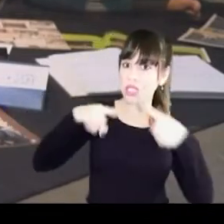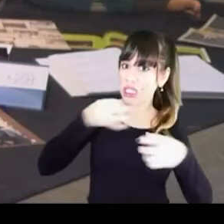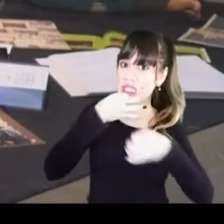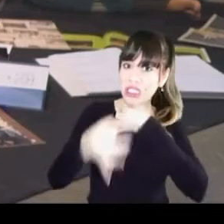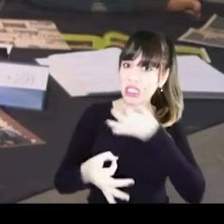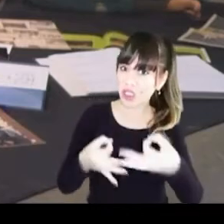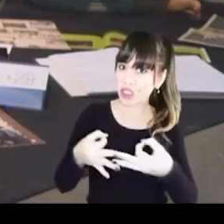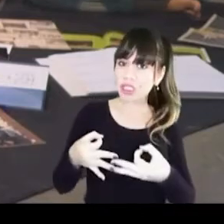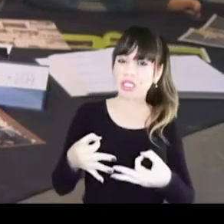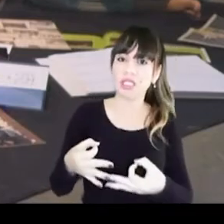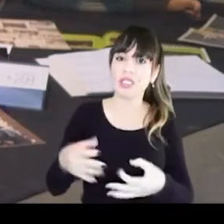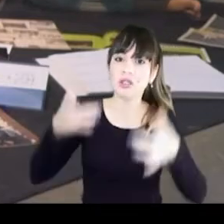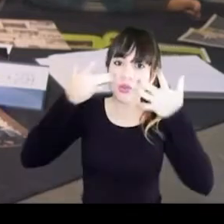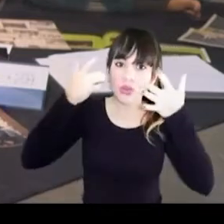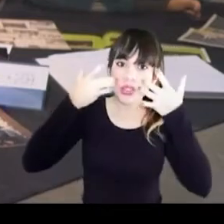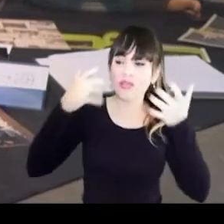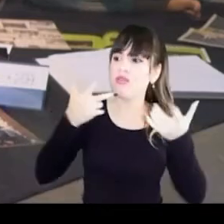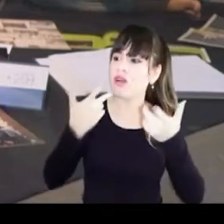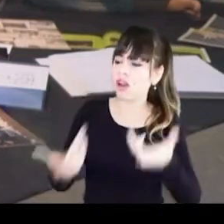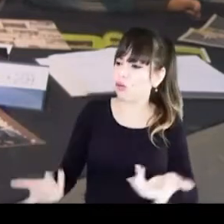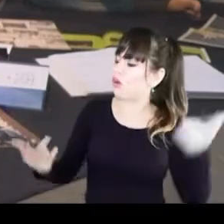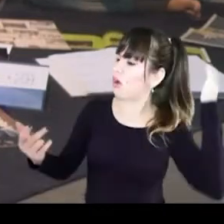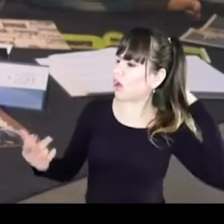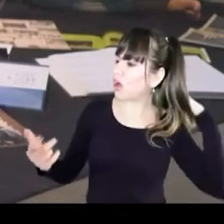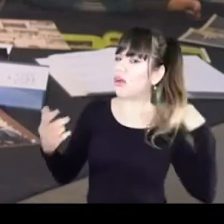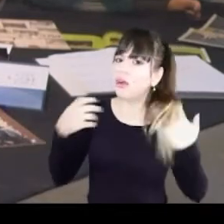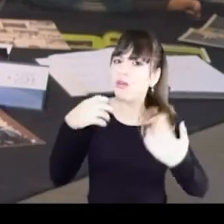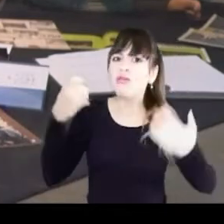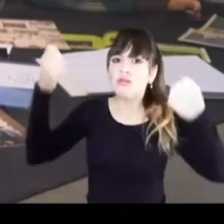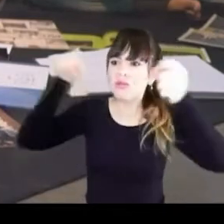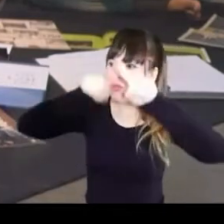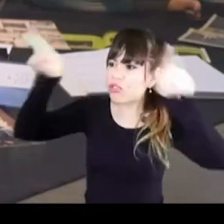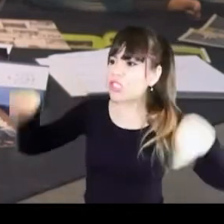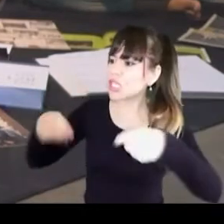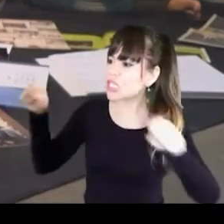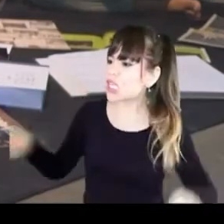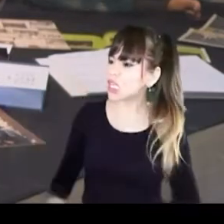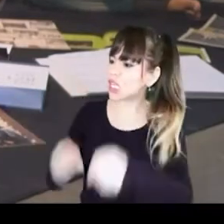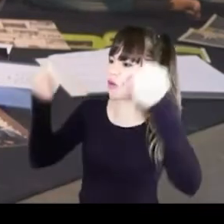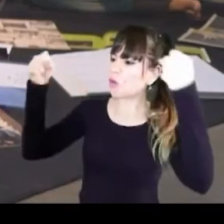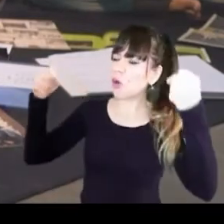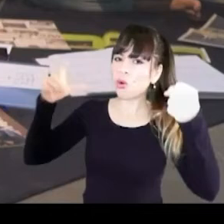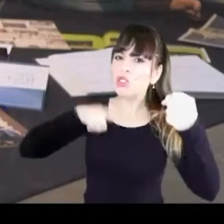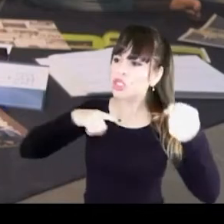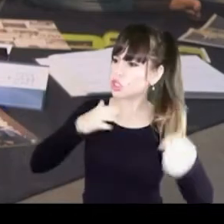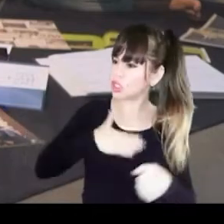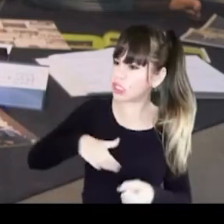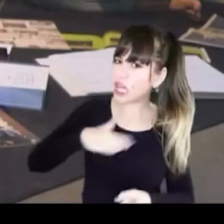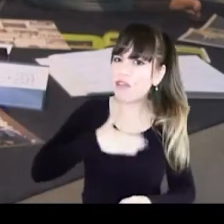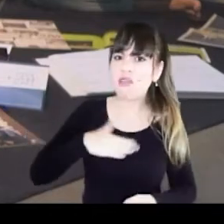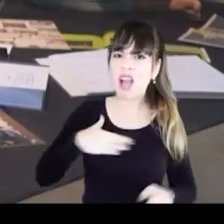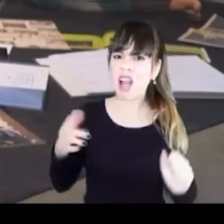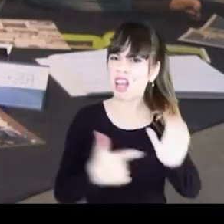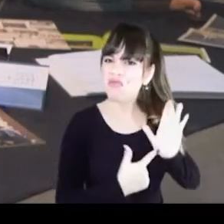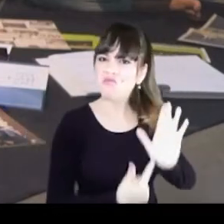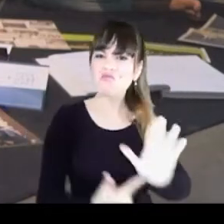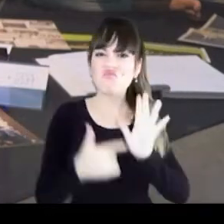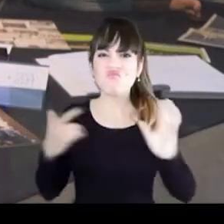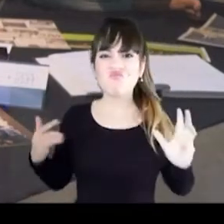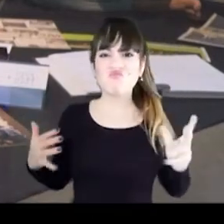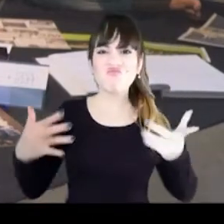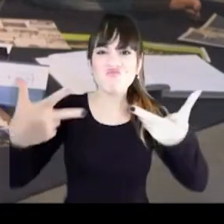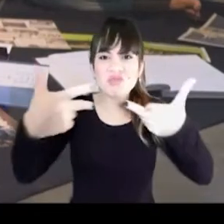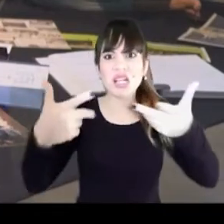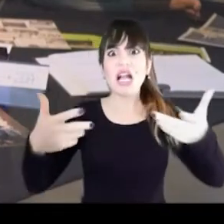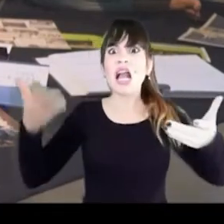até essa crítica de teatro... que foi excelente, assim, fala muito disso, né? A gente quebrou isso, tinha um intervalo, era